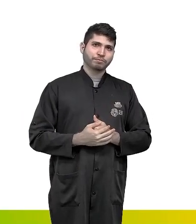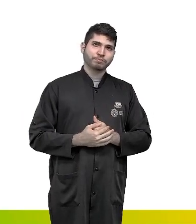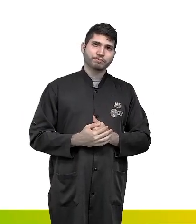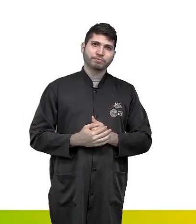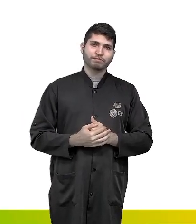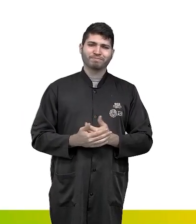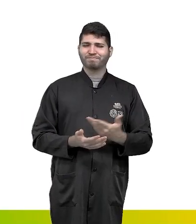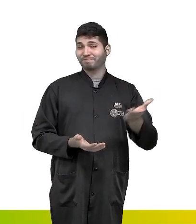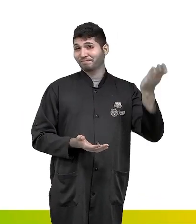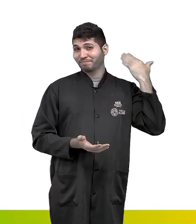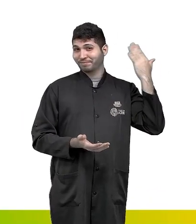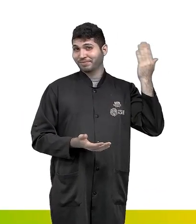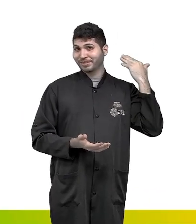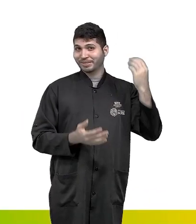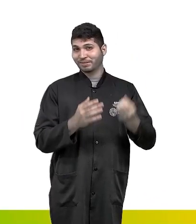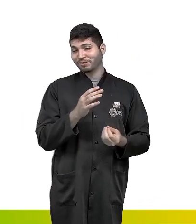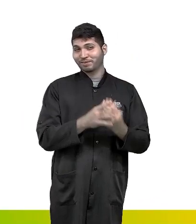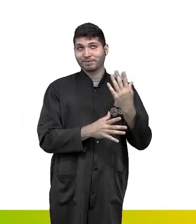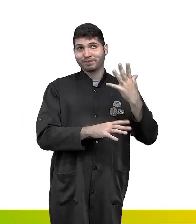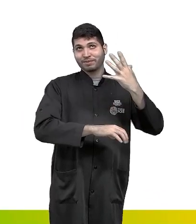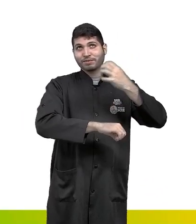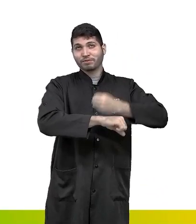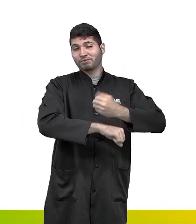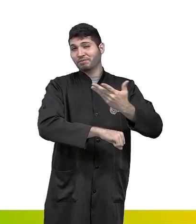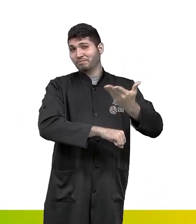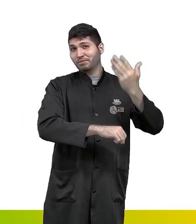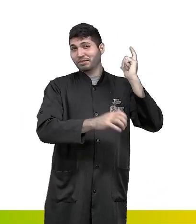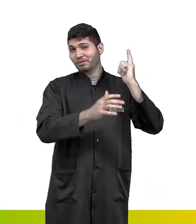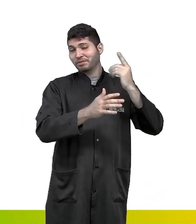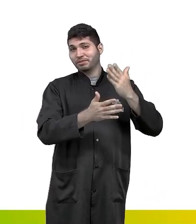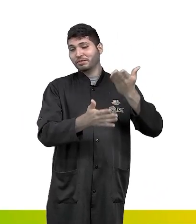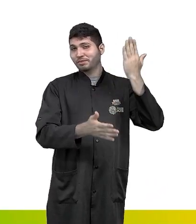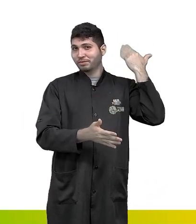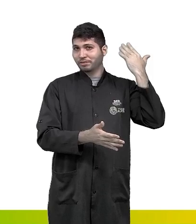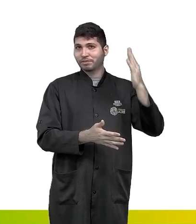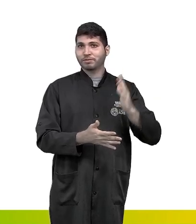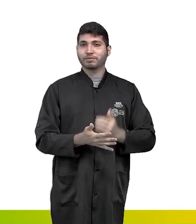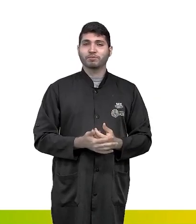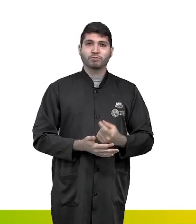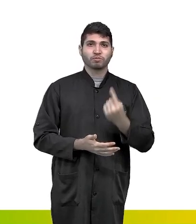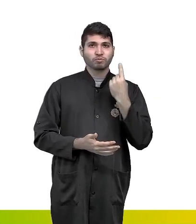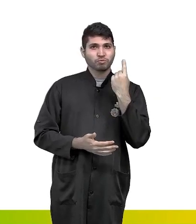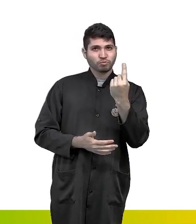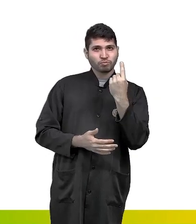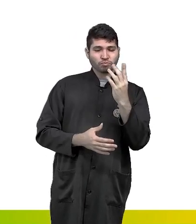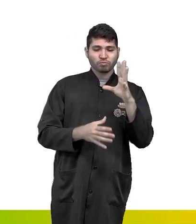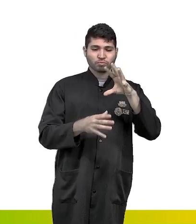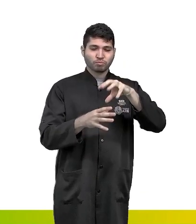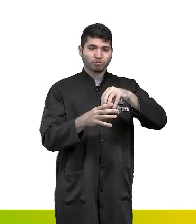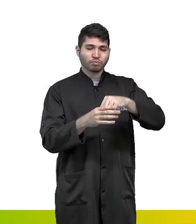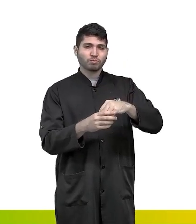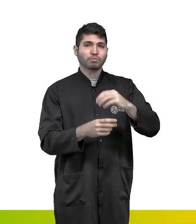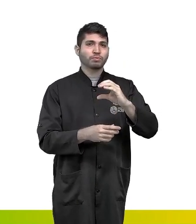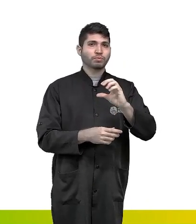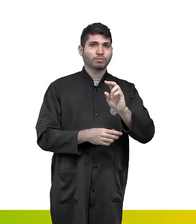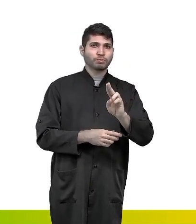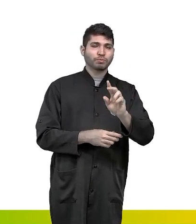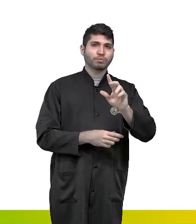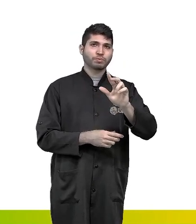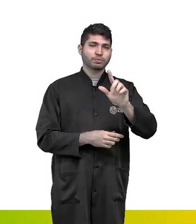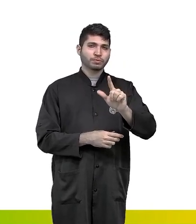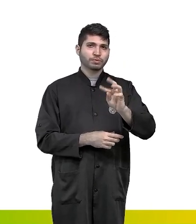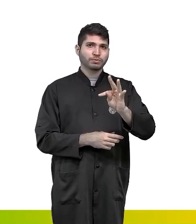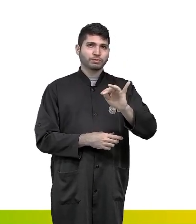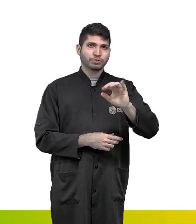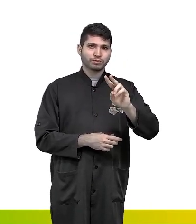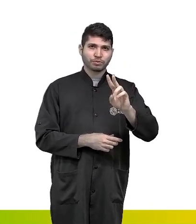desde a colonização, que é o quê? O cultivo de apenas um produto, no caso hoje a soja é o principal. O